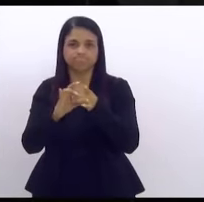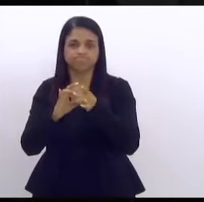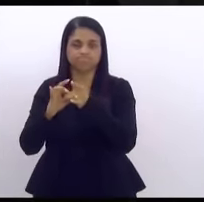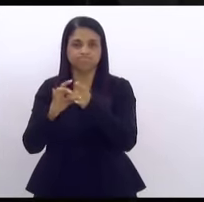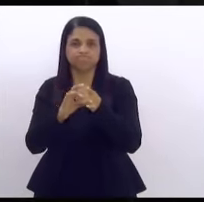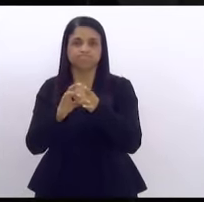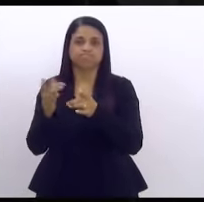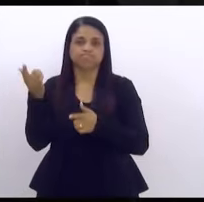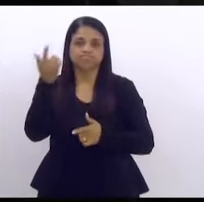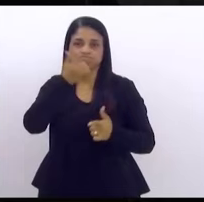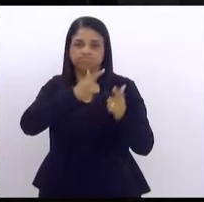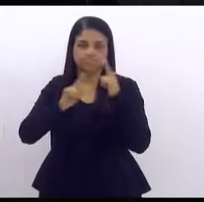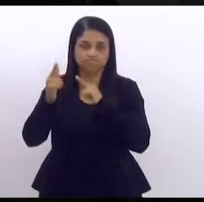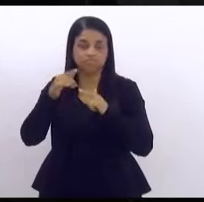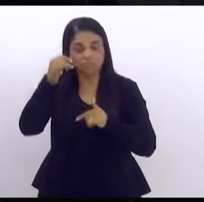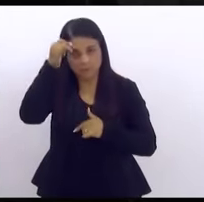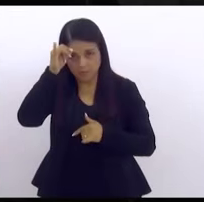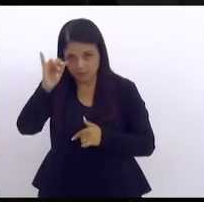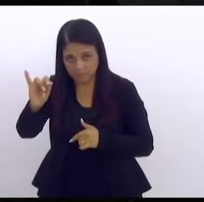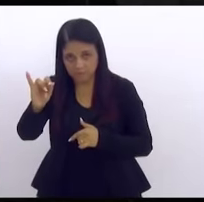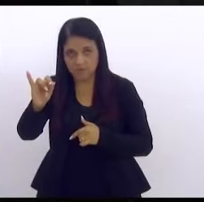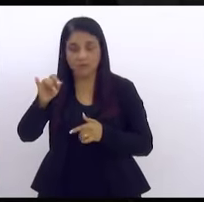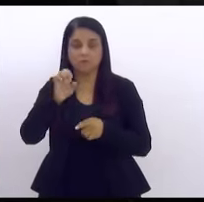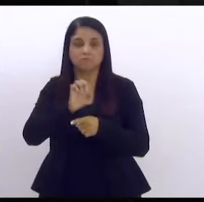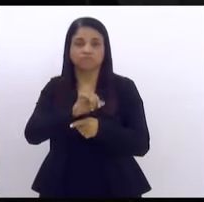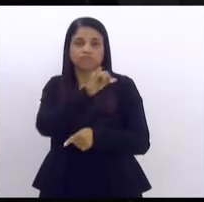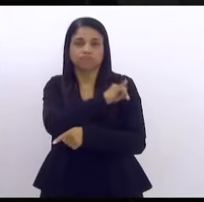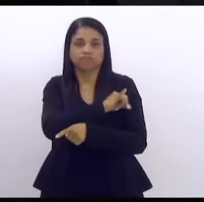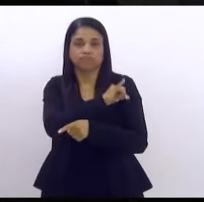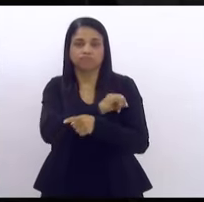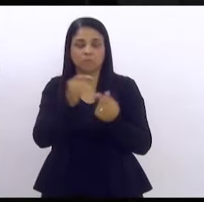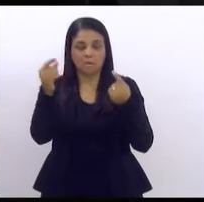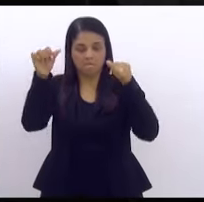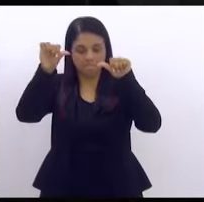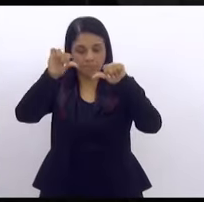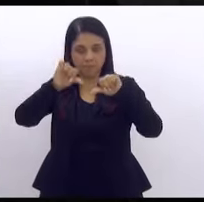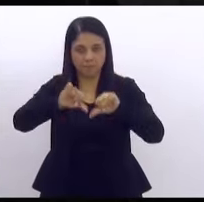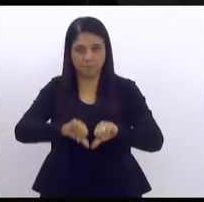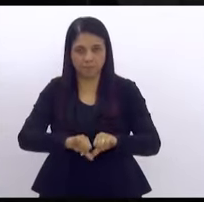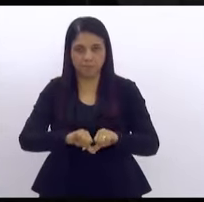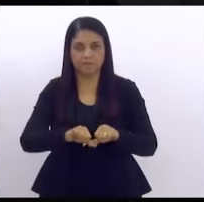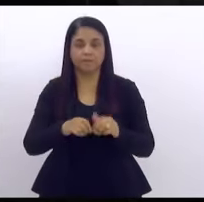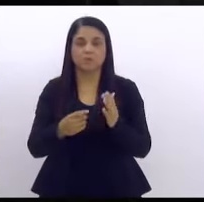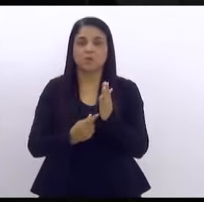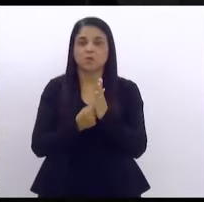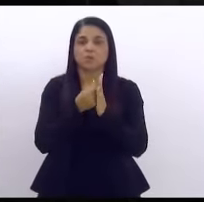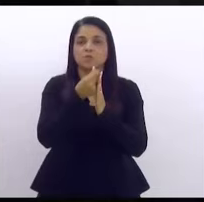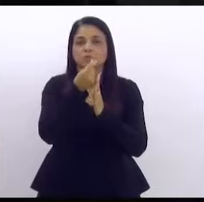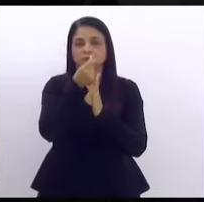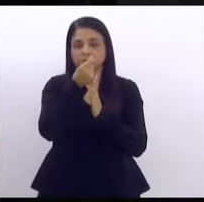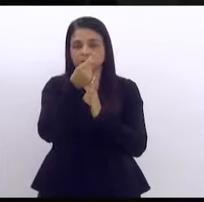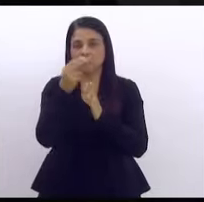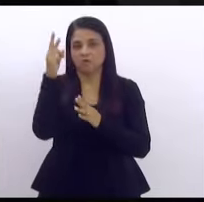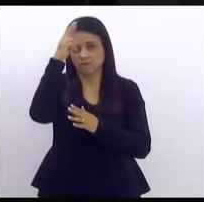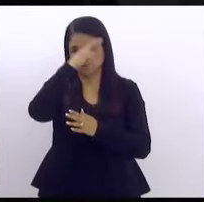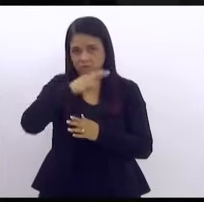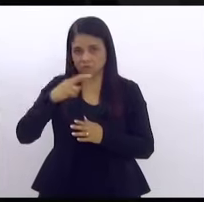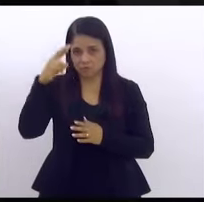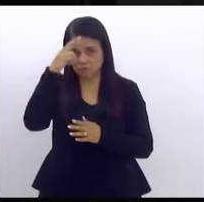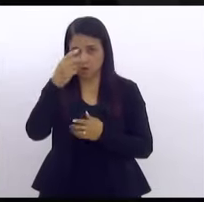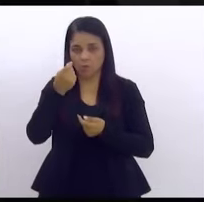tendo para evitar que o Rio de Janeiro entre no abismo orçamentário, fiscal